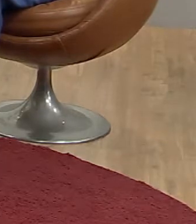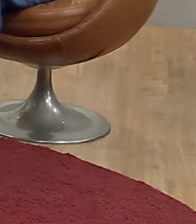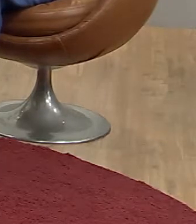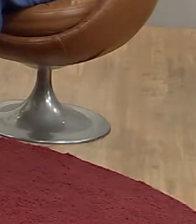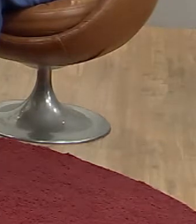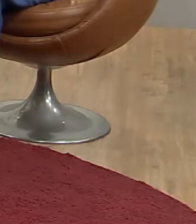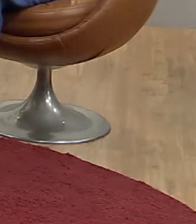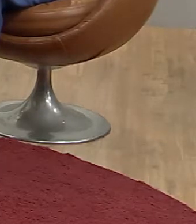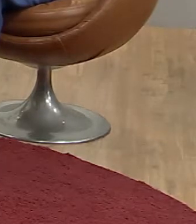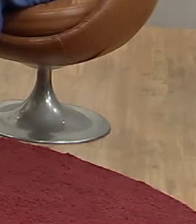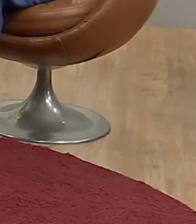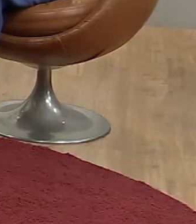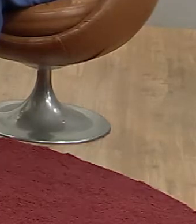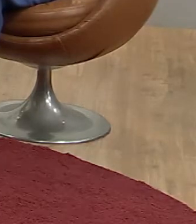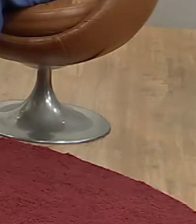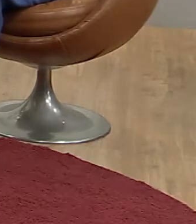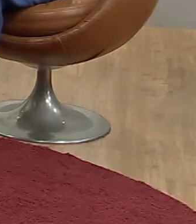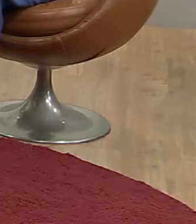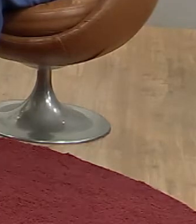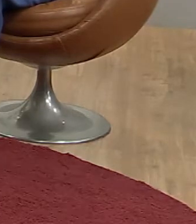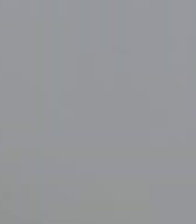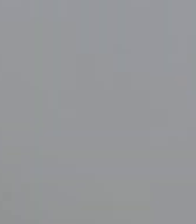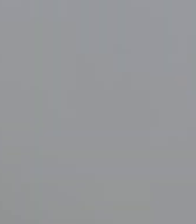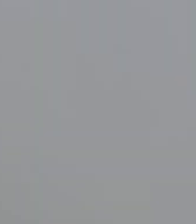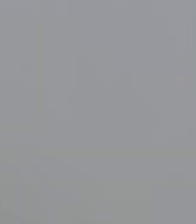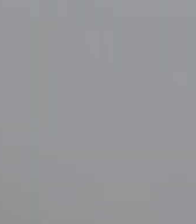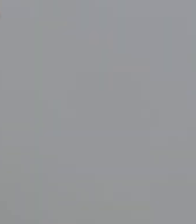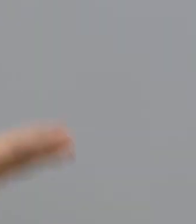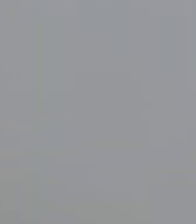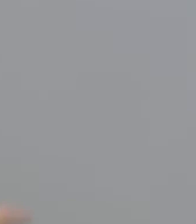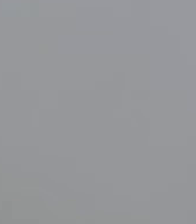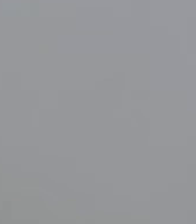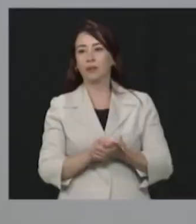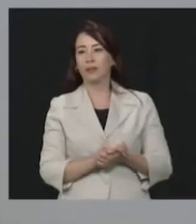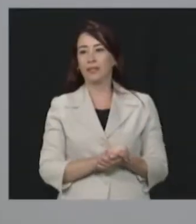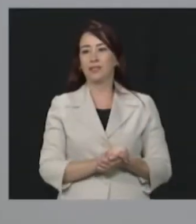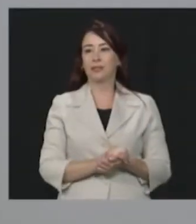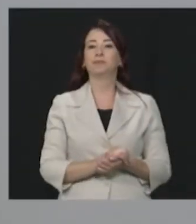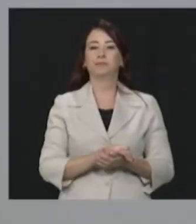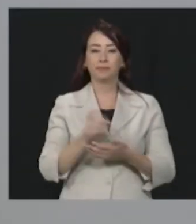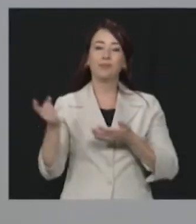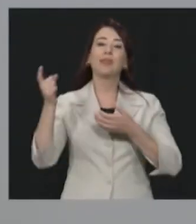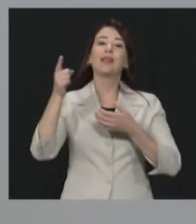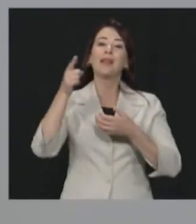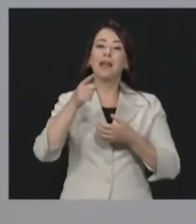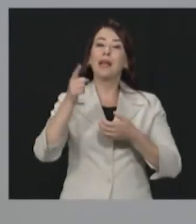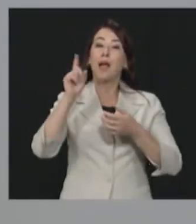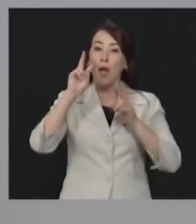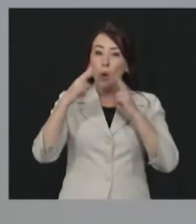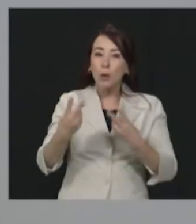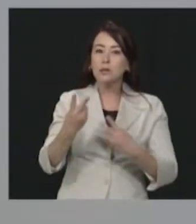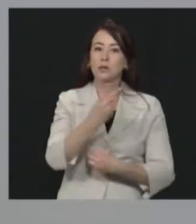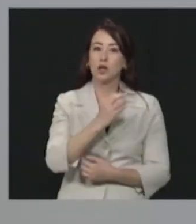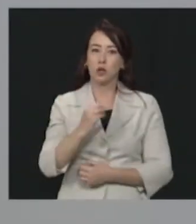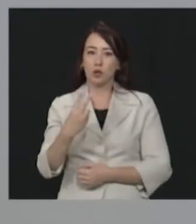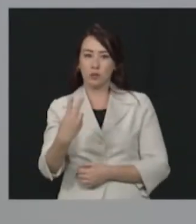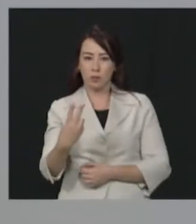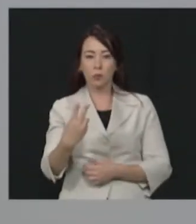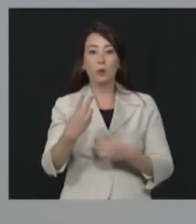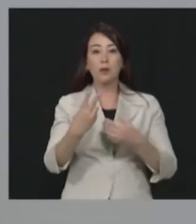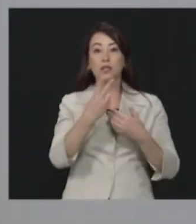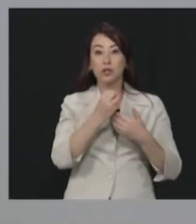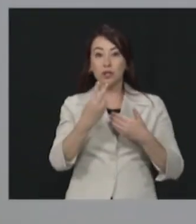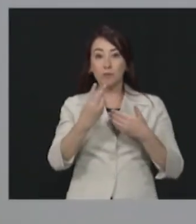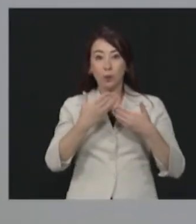a Libras ela foi reconhecida no ano de 2002, reconhecida como meio de comunicação da comunidade surda. A partir de 2002,